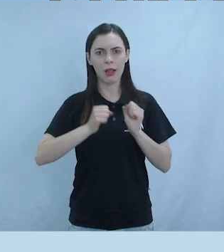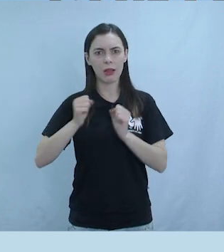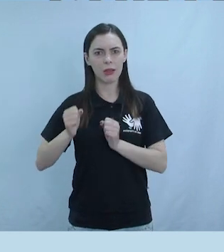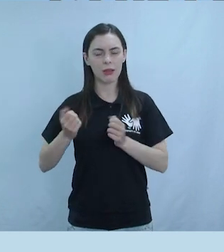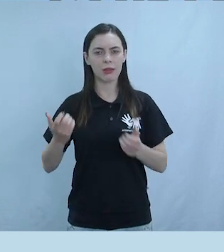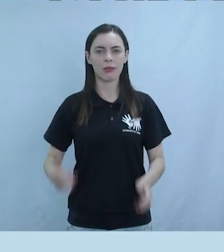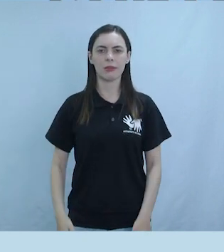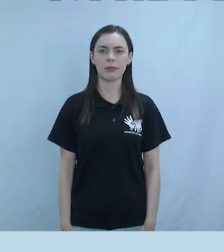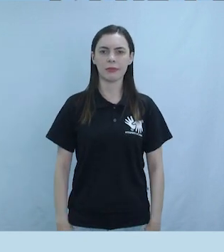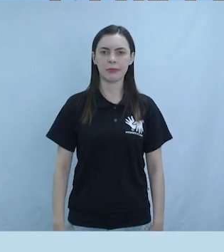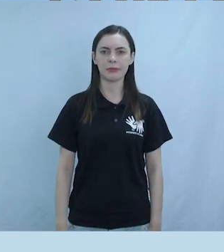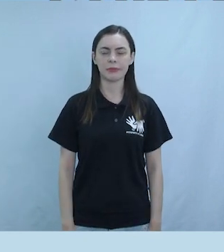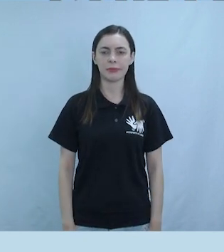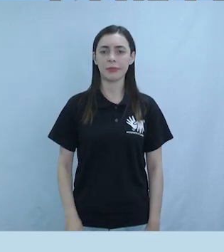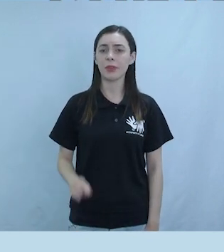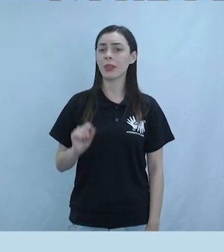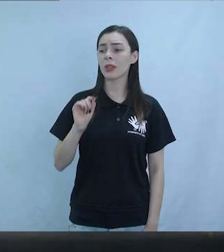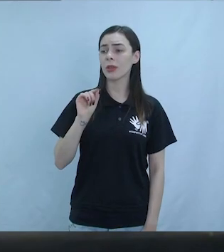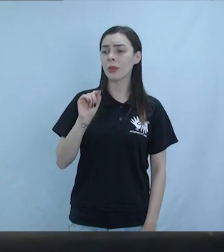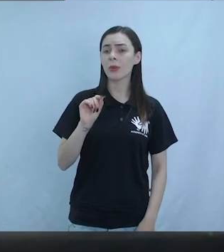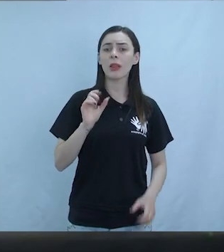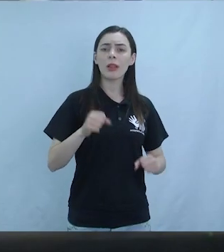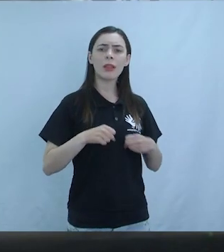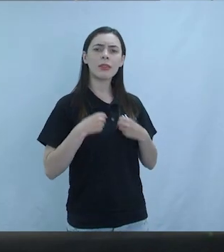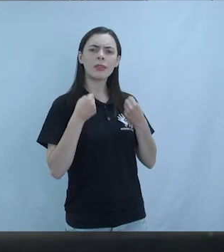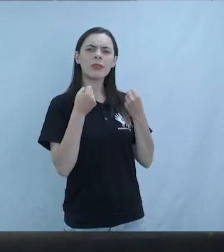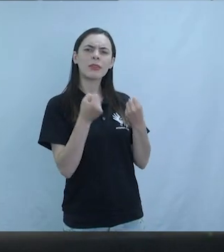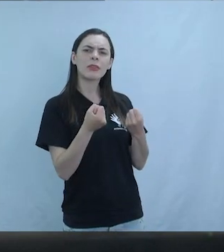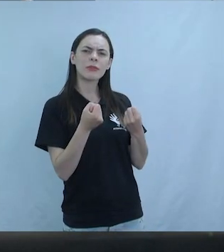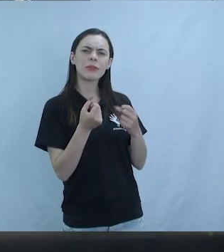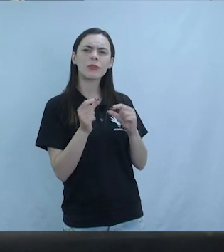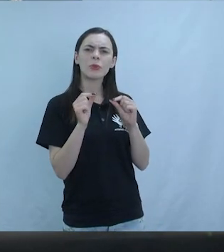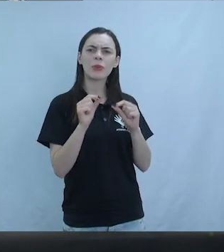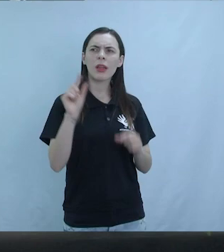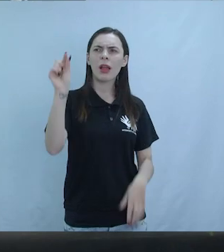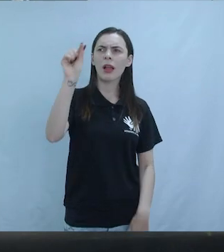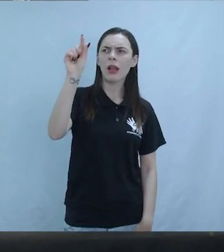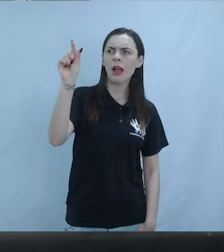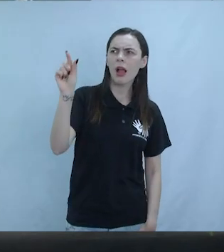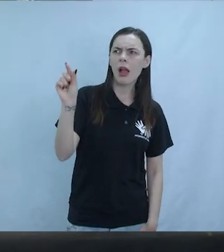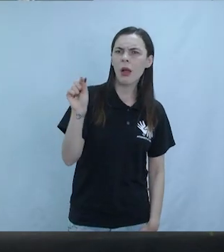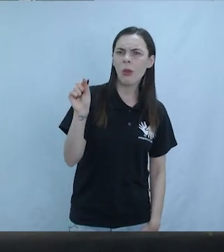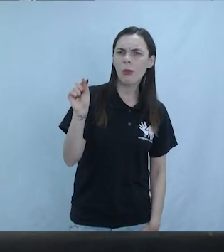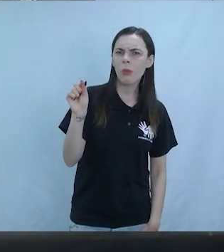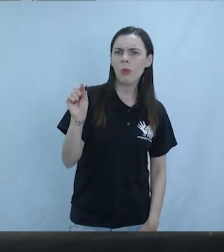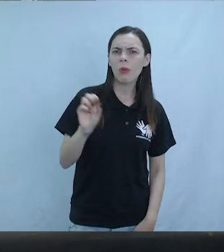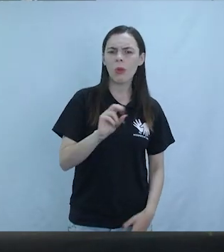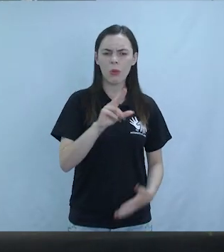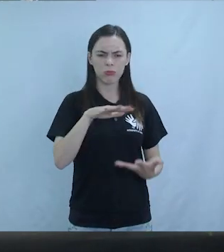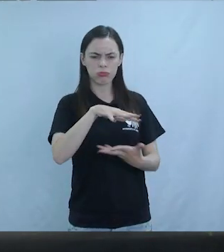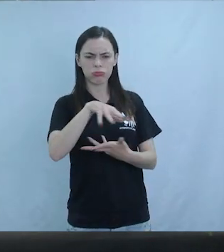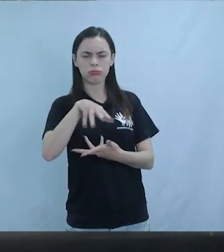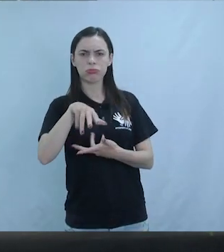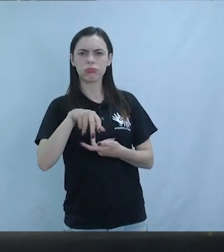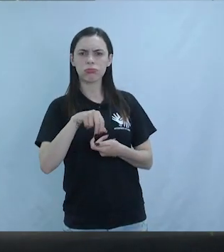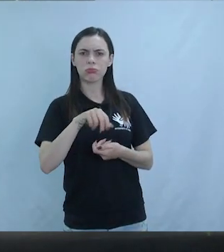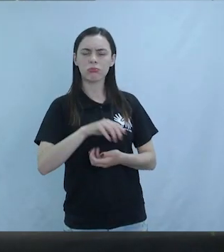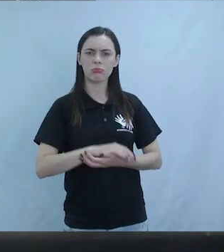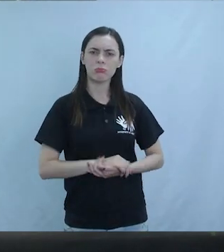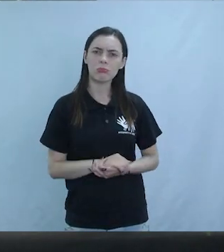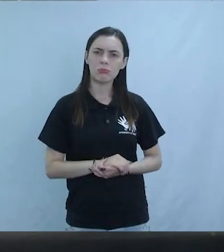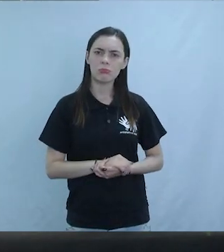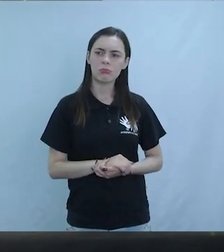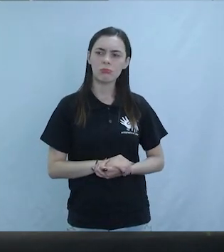poderosos! Poderosos! E defendiam a Lua ou a Terra?